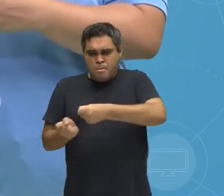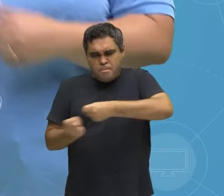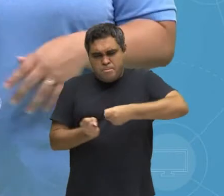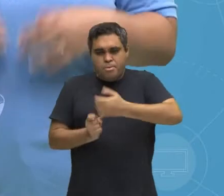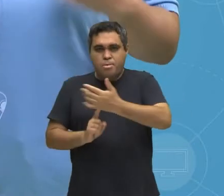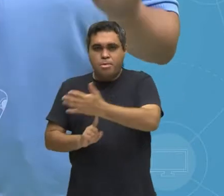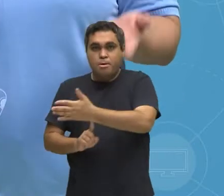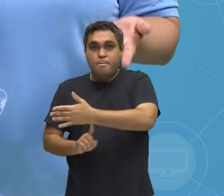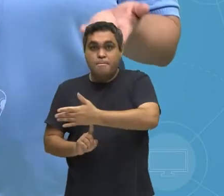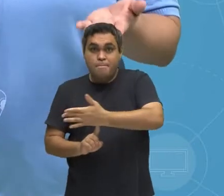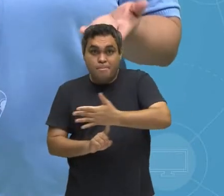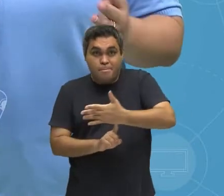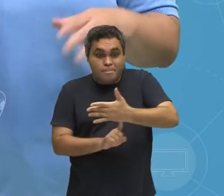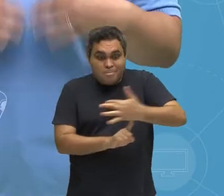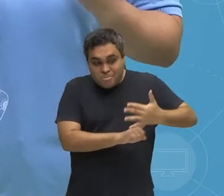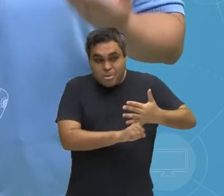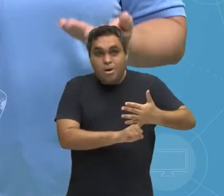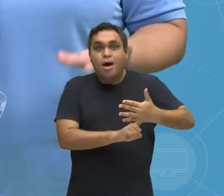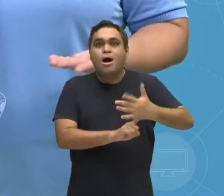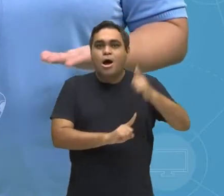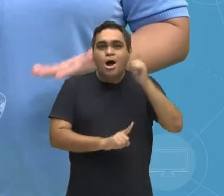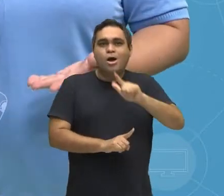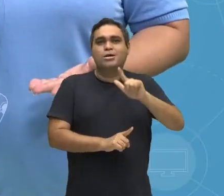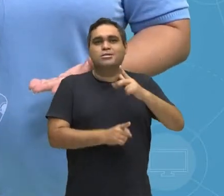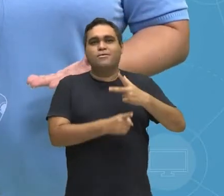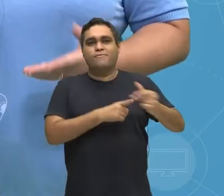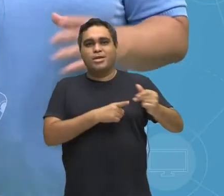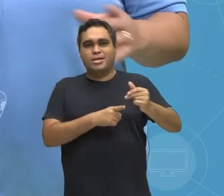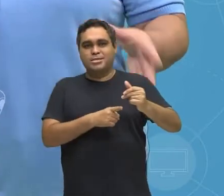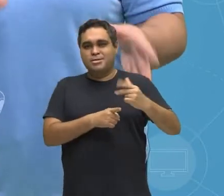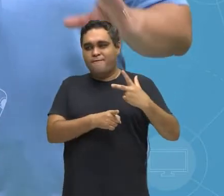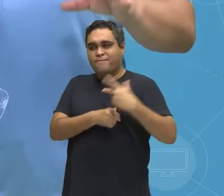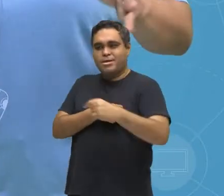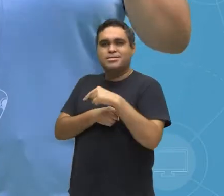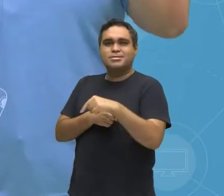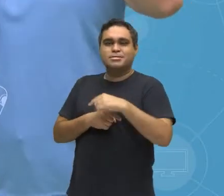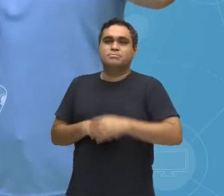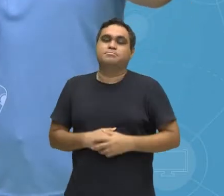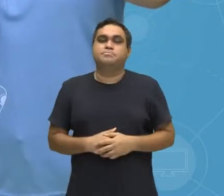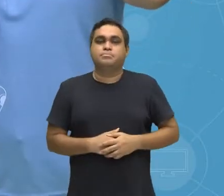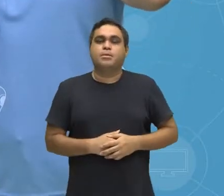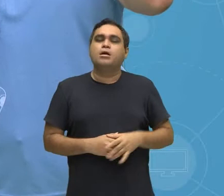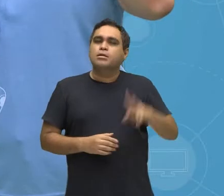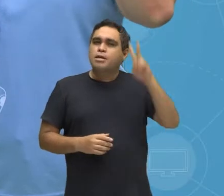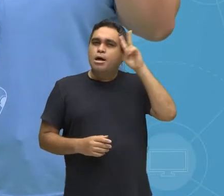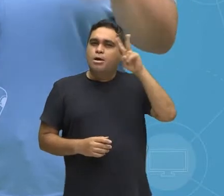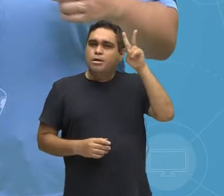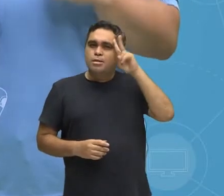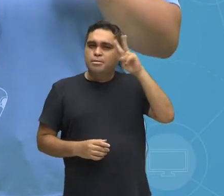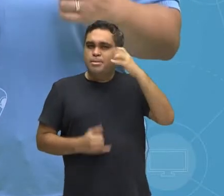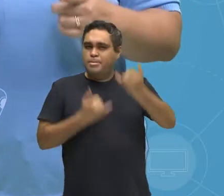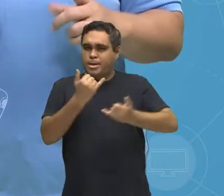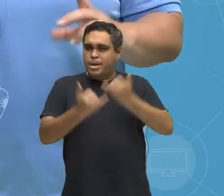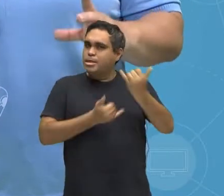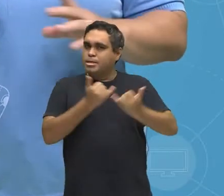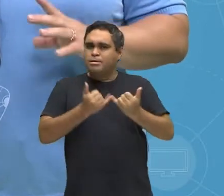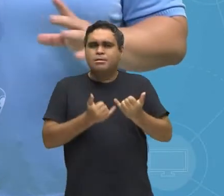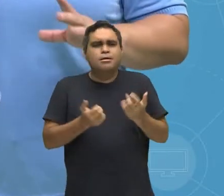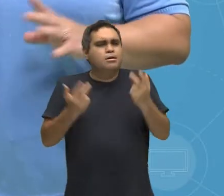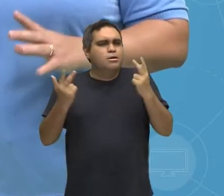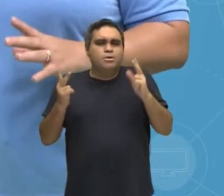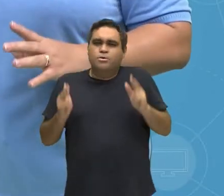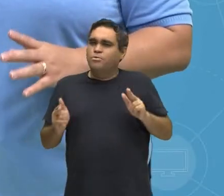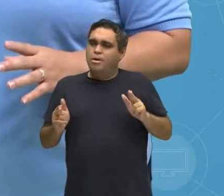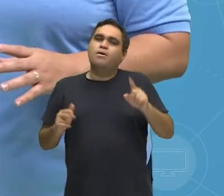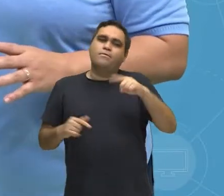para o seu lado, ganha, né, para o seu campo, ganha. É só lembrar aí da brincadeira do cabo de guerra que vocês